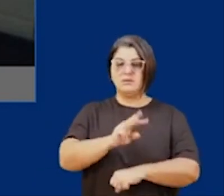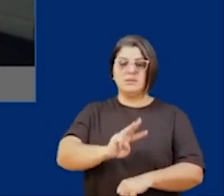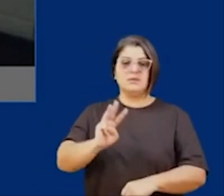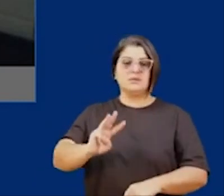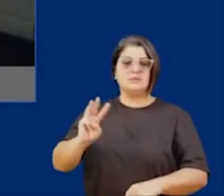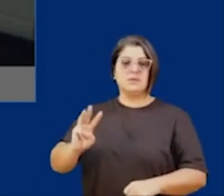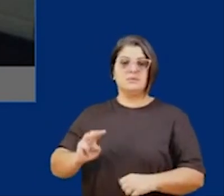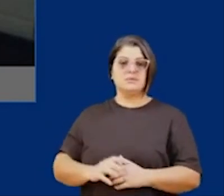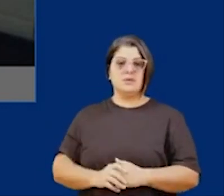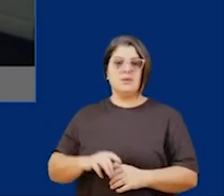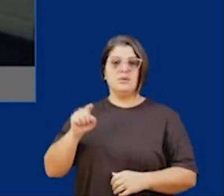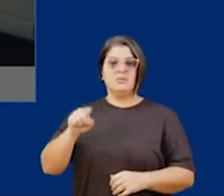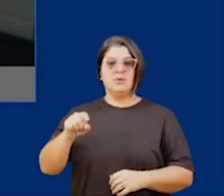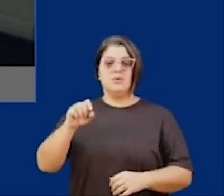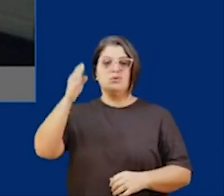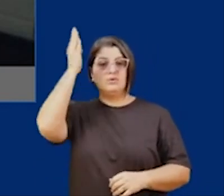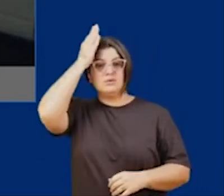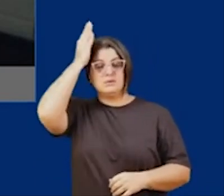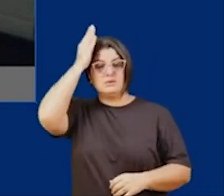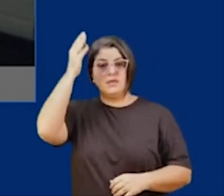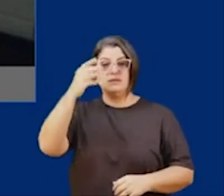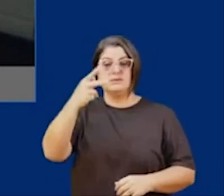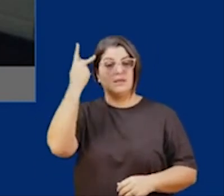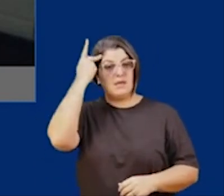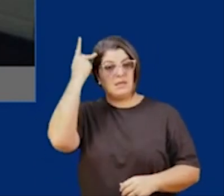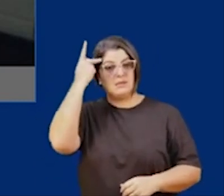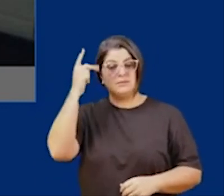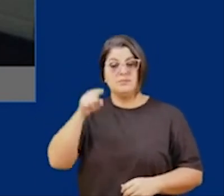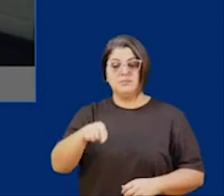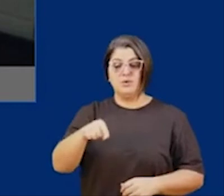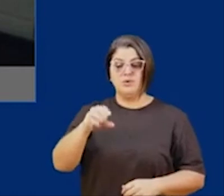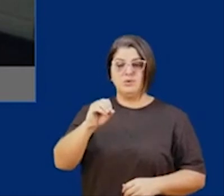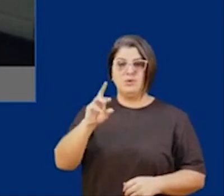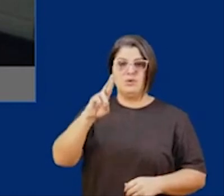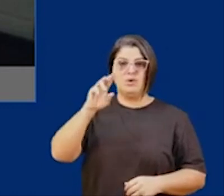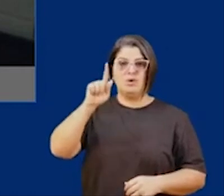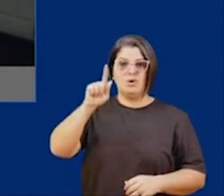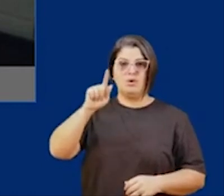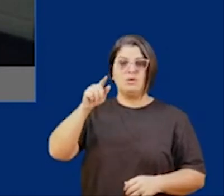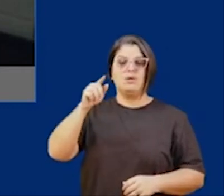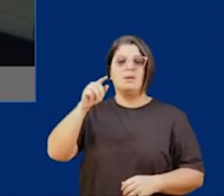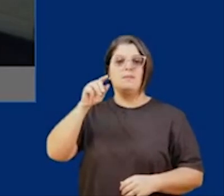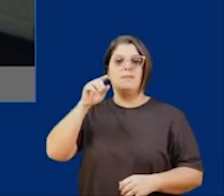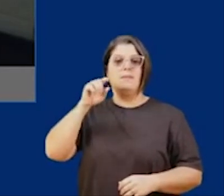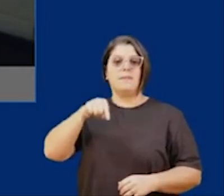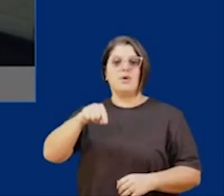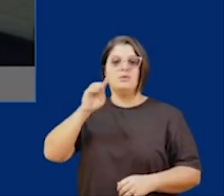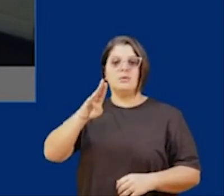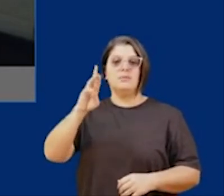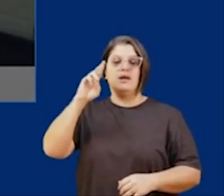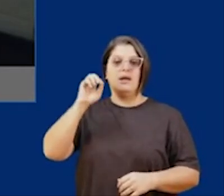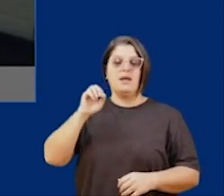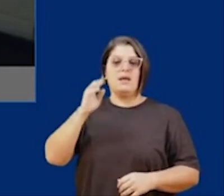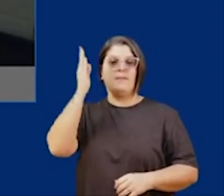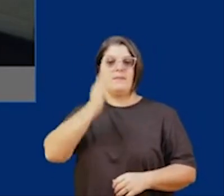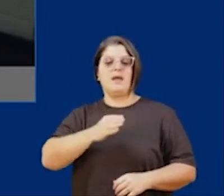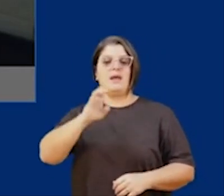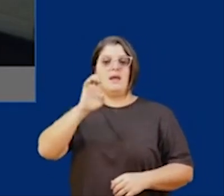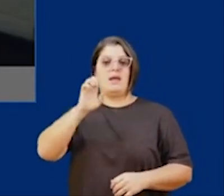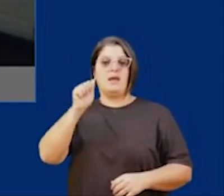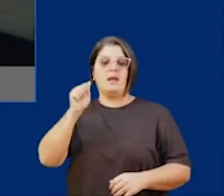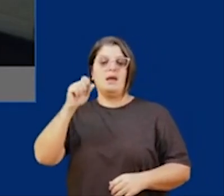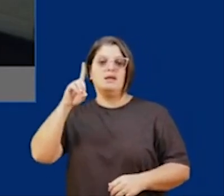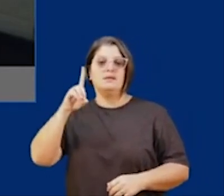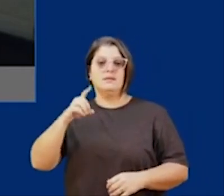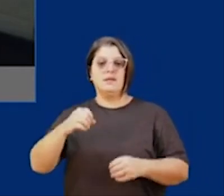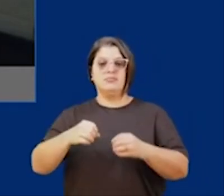www.sescsp.org.br/EAD. O link está disponível na descrição, tá?